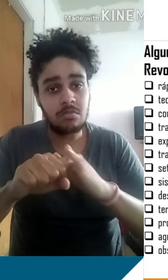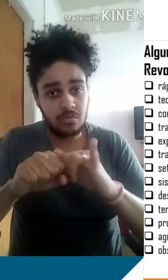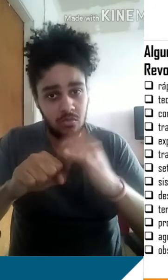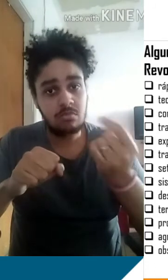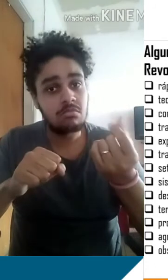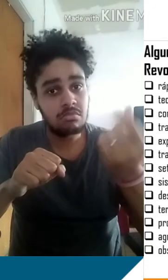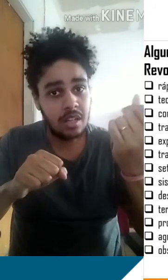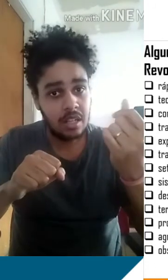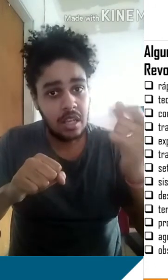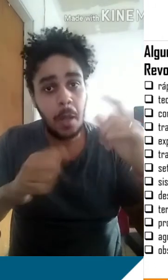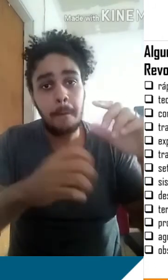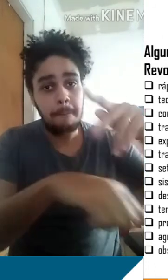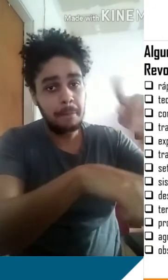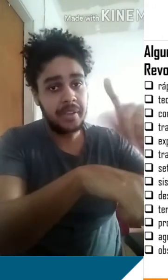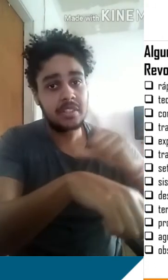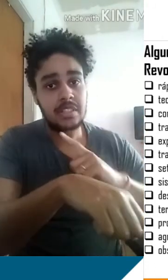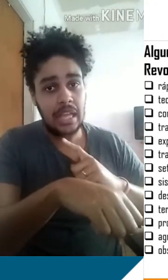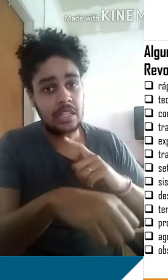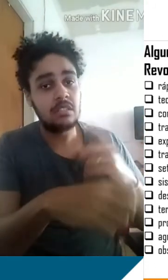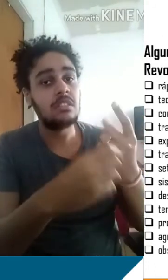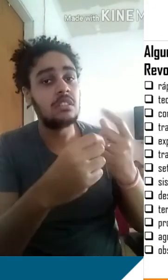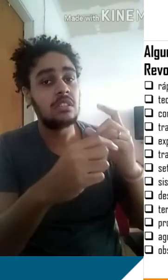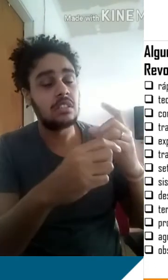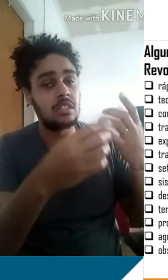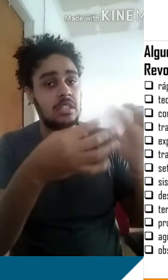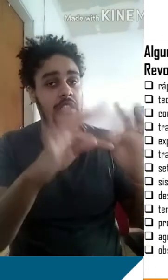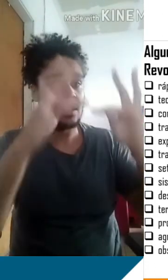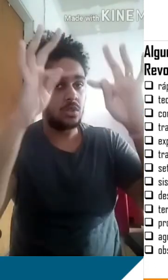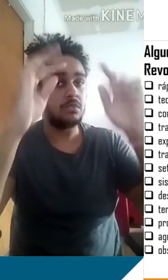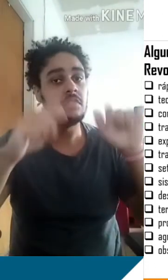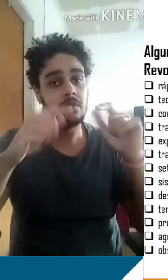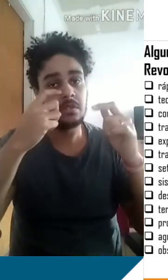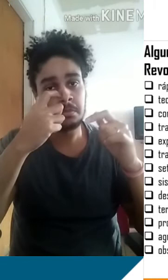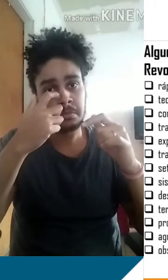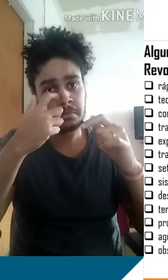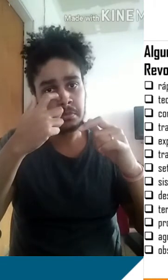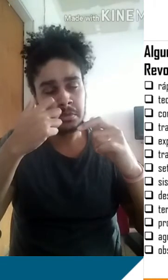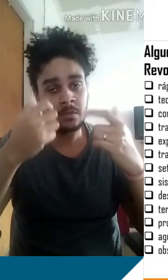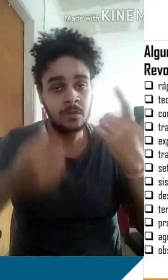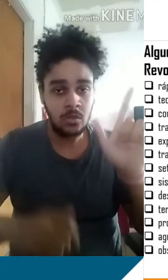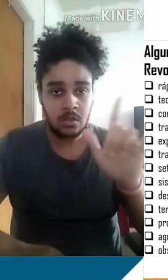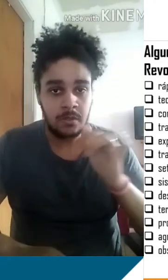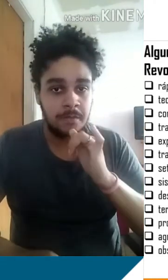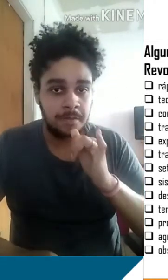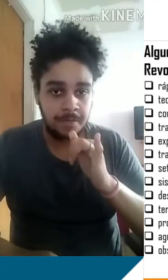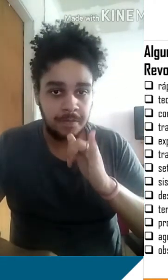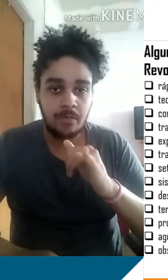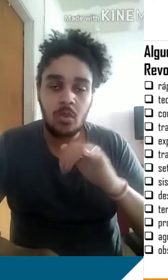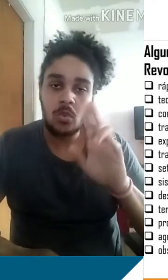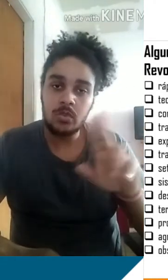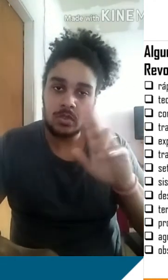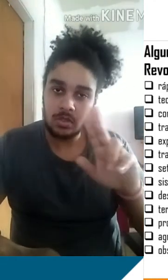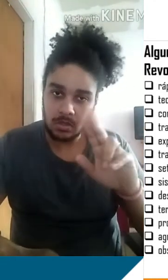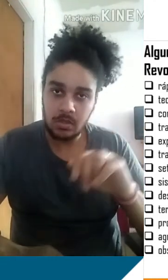Santos, que é utilizado no documentário feito pelo Silvio Tenner sobre a vida do Milton Santos, que eu também aconselho que você assista, Encontro